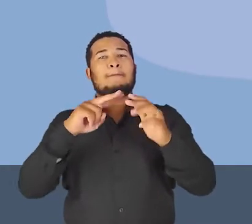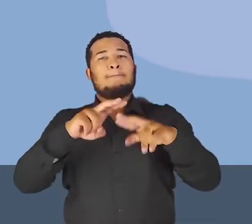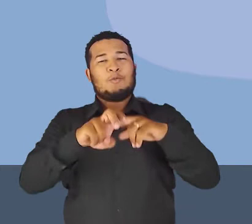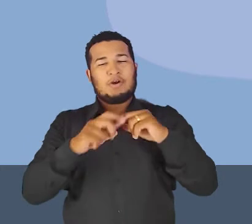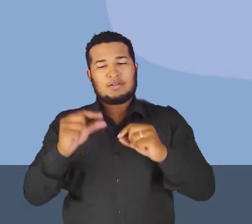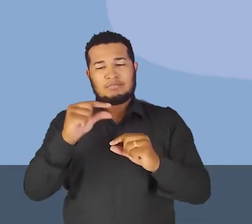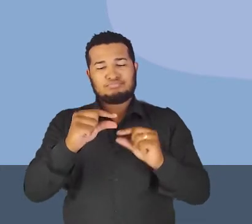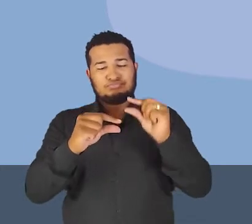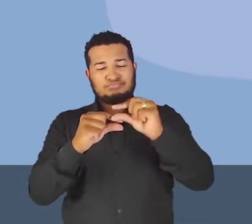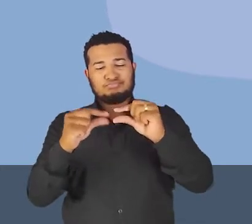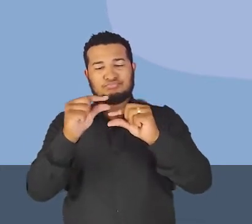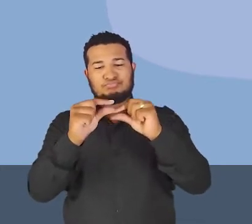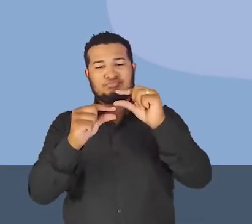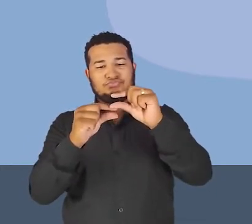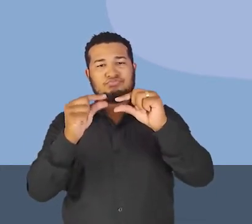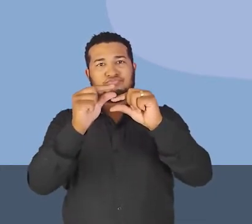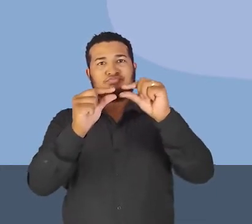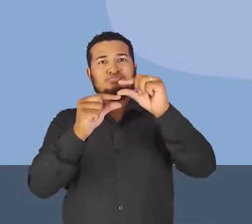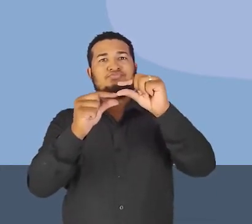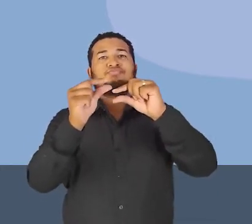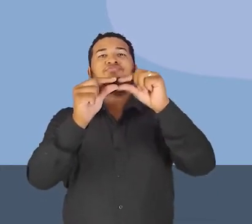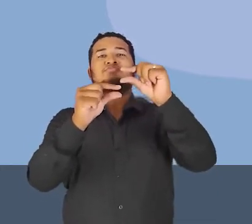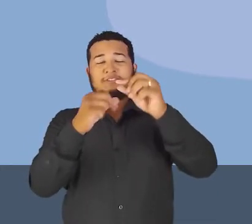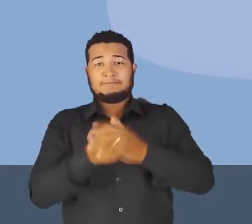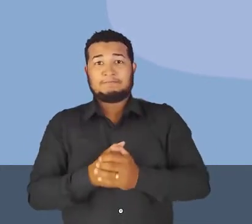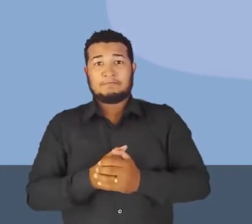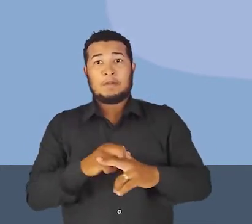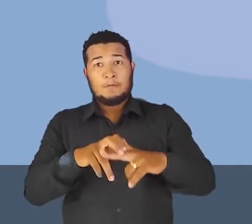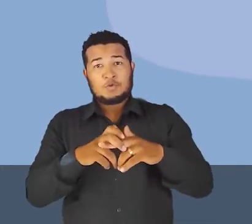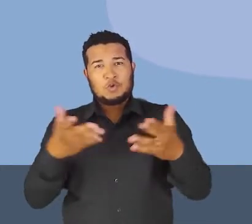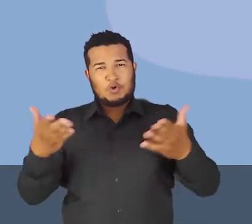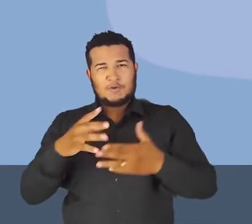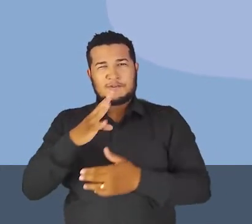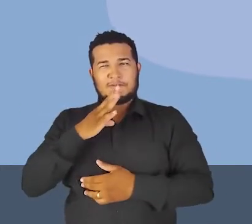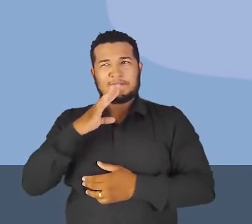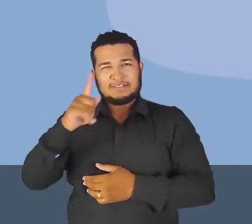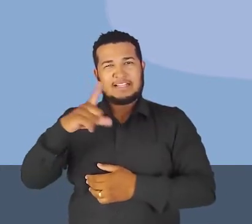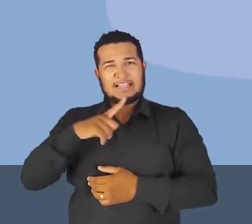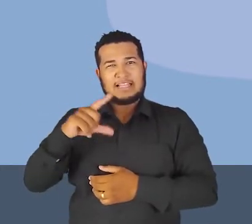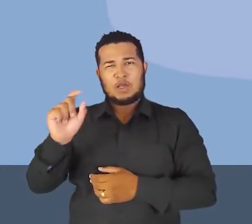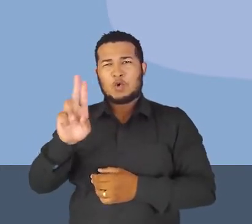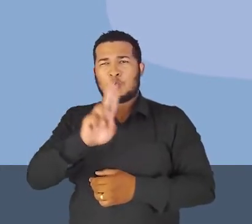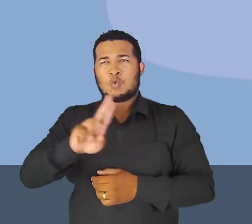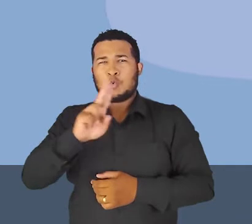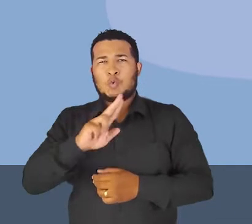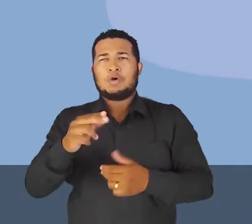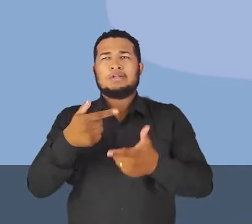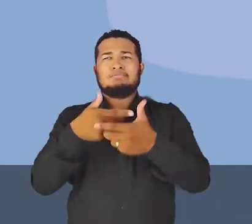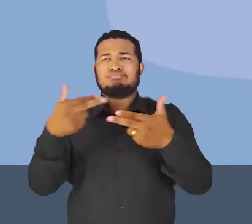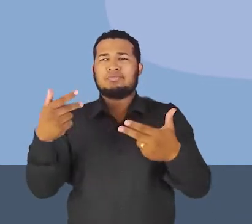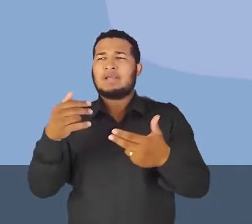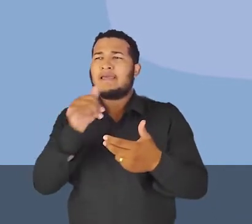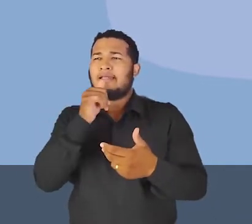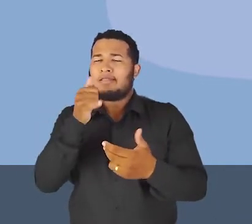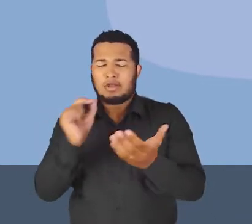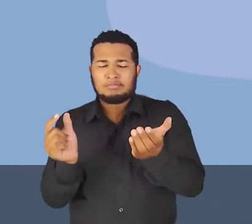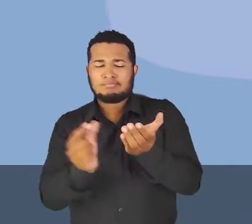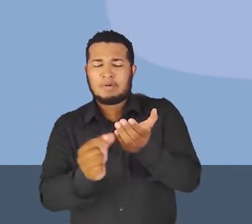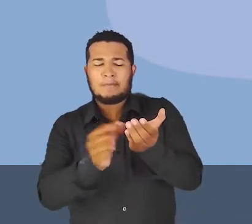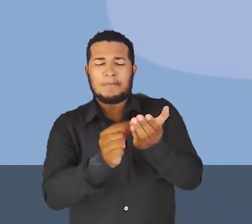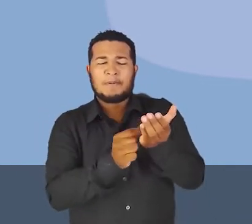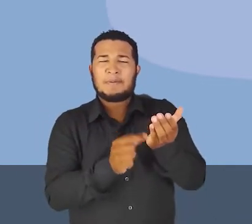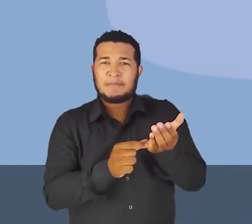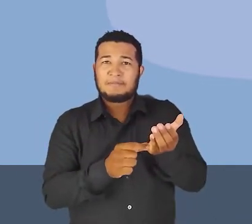empilhamento dos discos metálicos. Então, isso que a gente conhece hoje como pilha, que a gente usa tanto nos nossos dispositivos